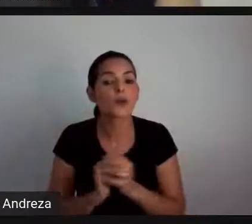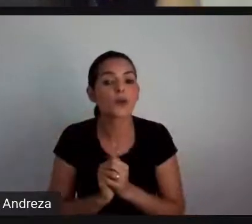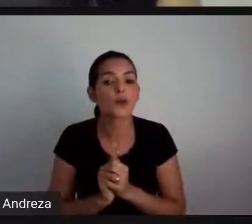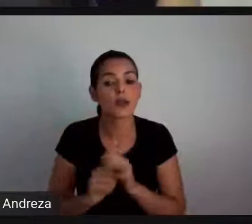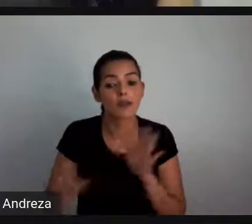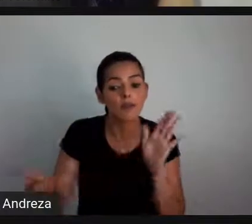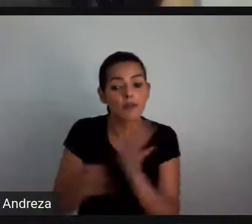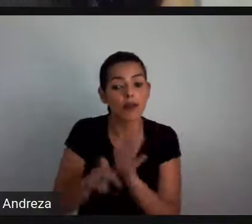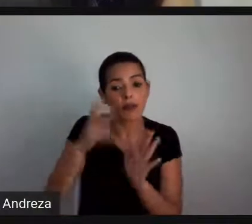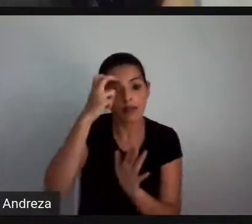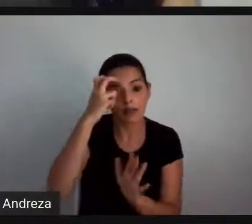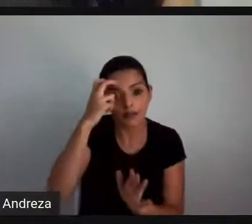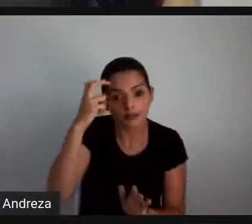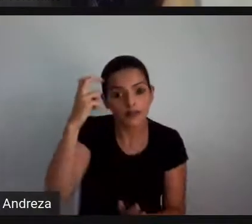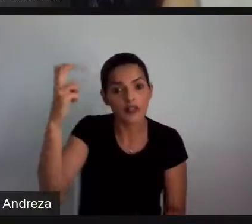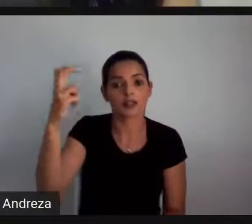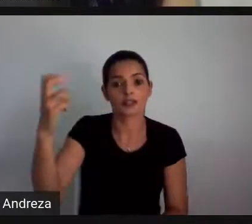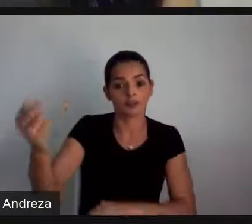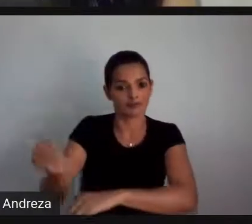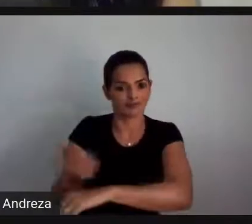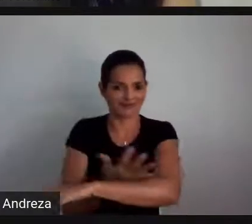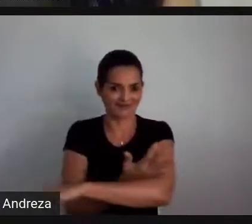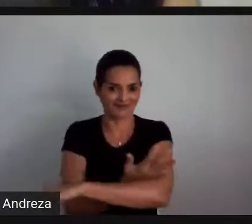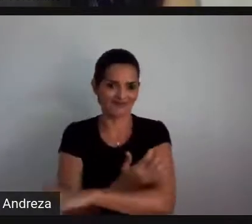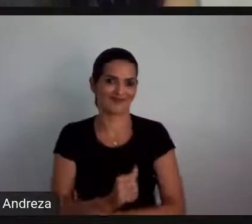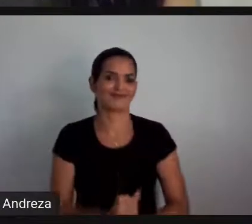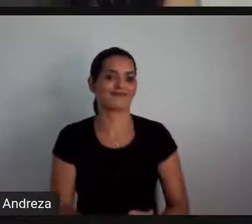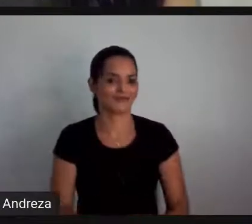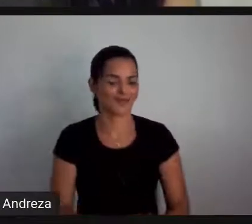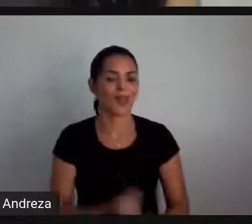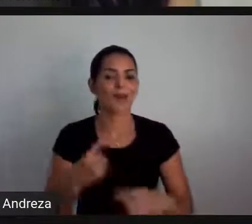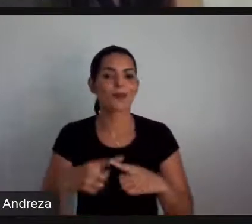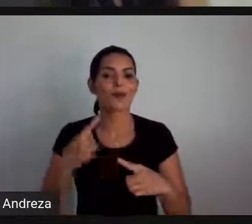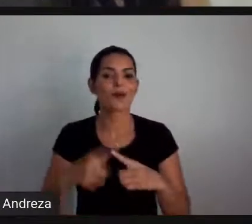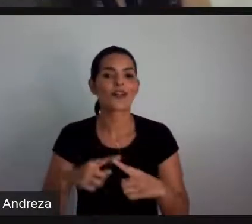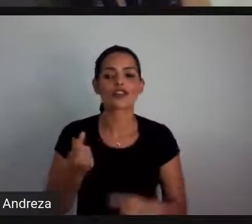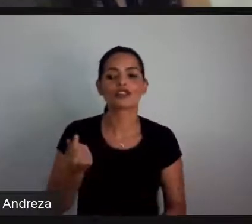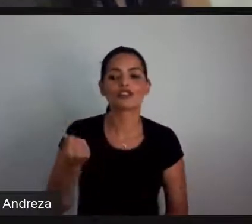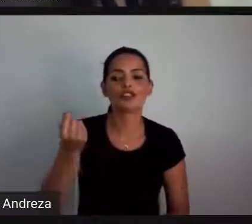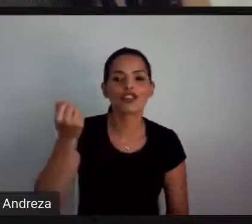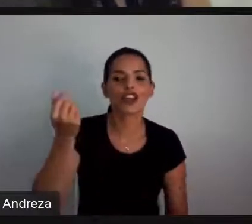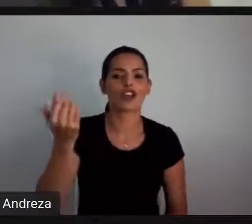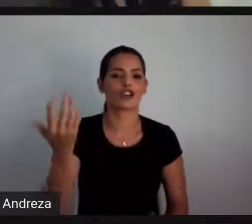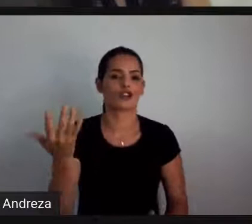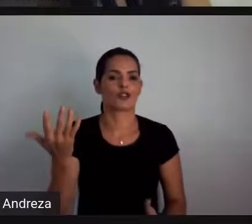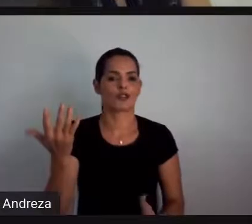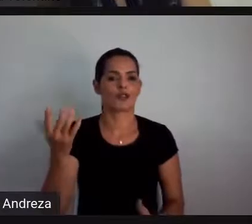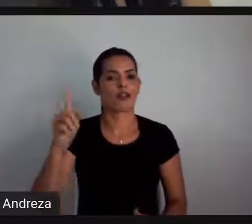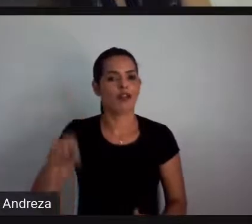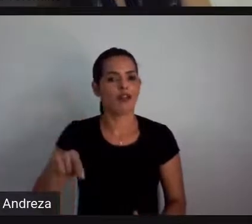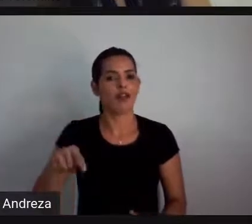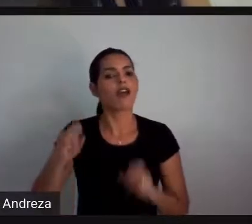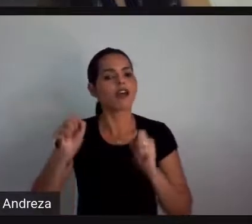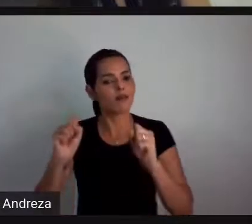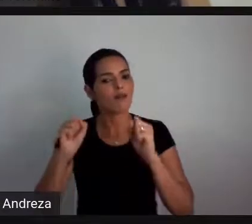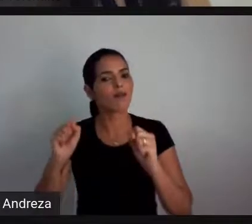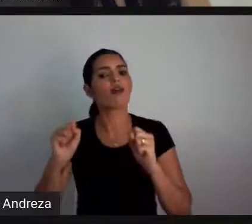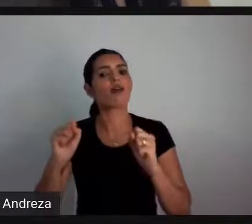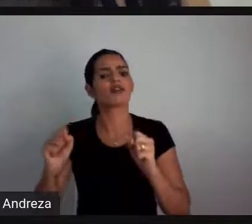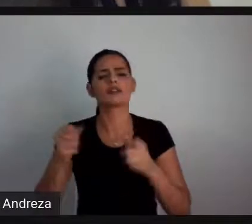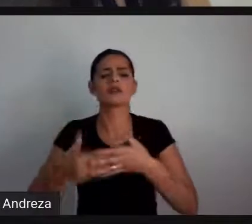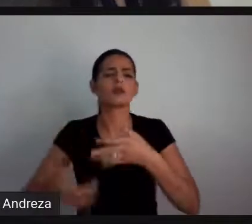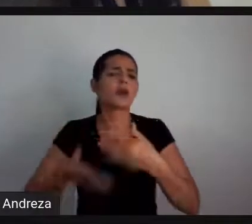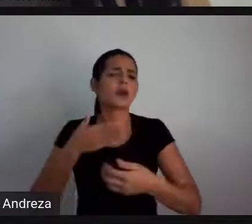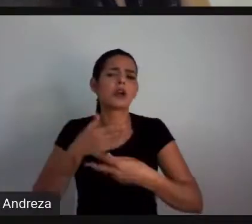própria inteligência emocional, né? Porque quando a gente está falando de dinheiro, o dinheiro é simbólico, ele pode representar qualquer coisa.